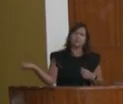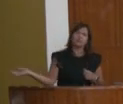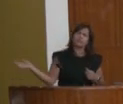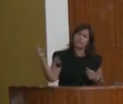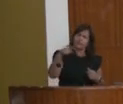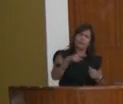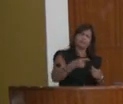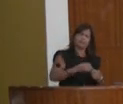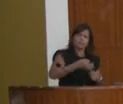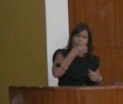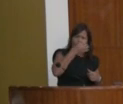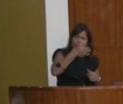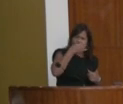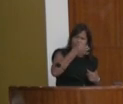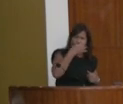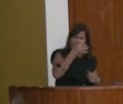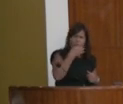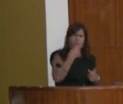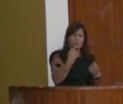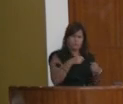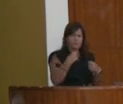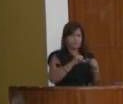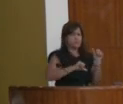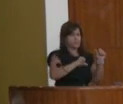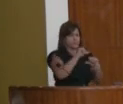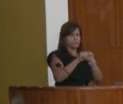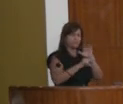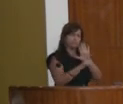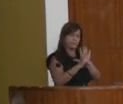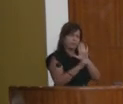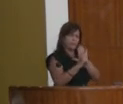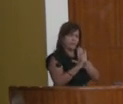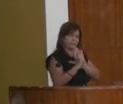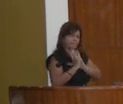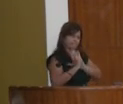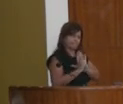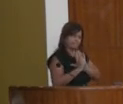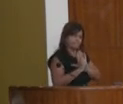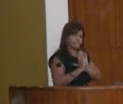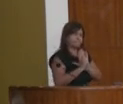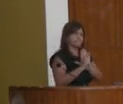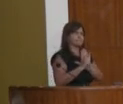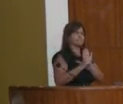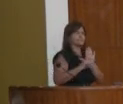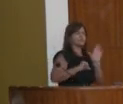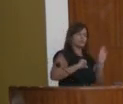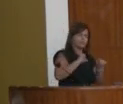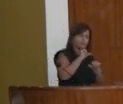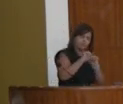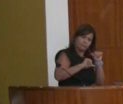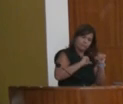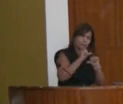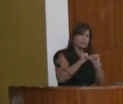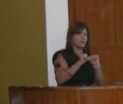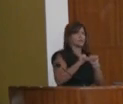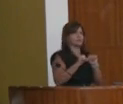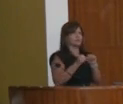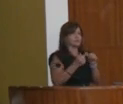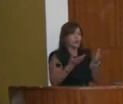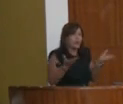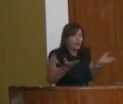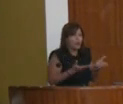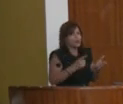discussão, porque é pertinente discutir para haver a possibilidade de ampliar, uma vez que nós sabemos que